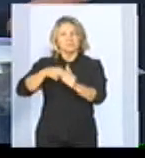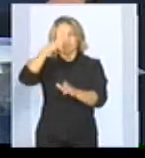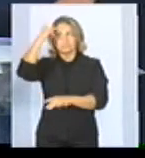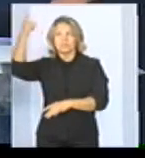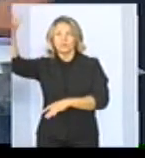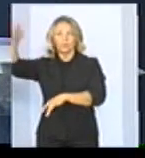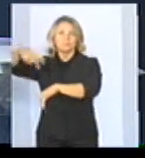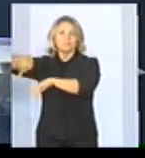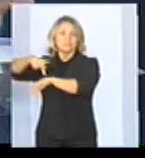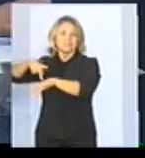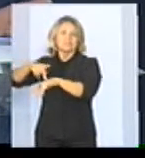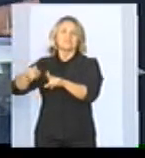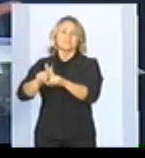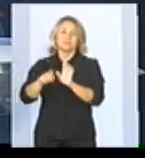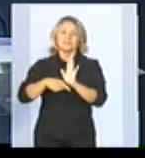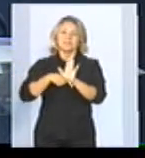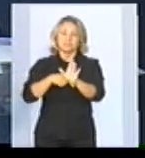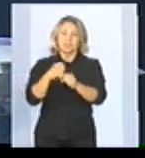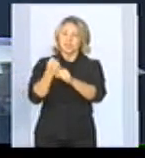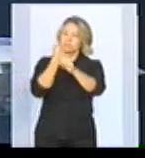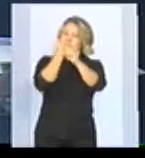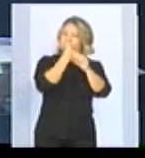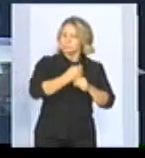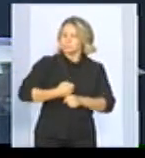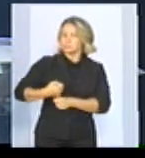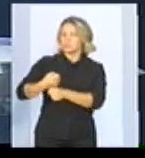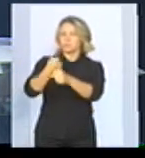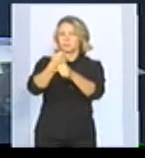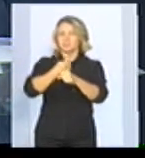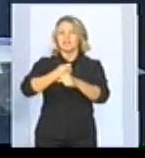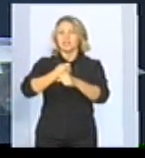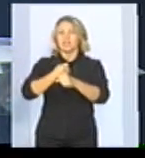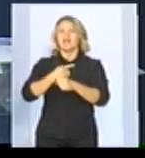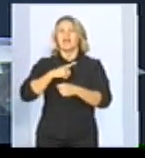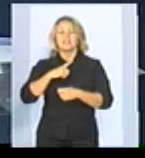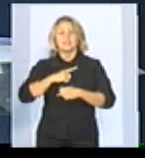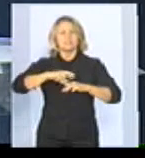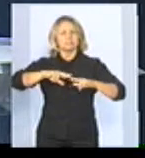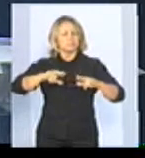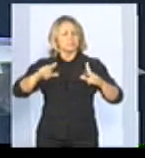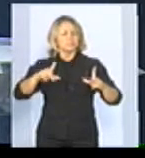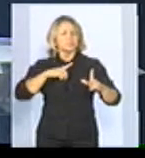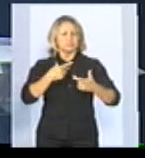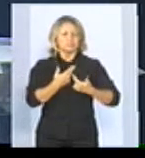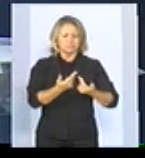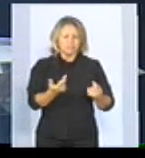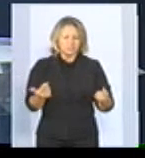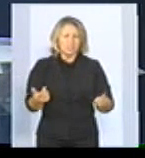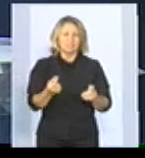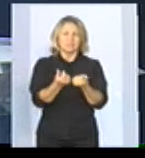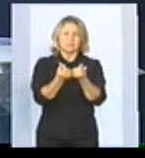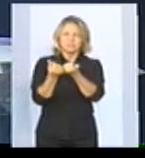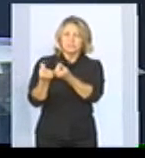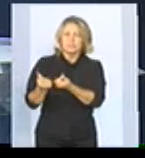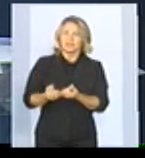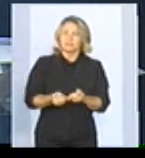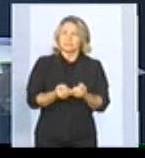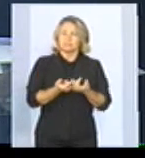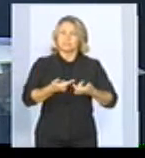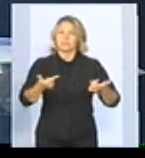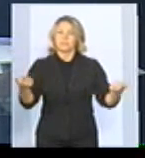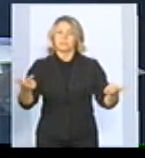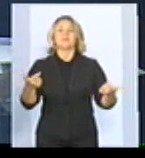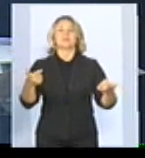aumentar o investimento em infraestrutura como eu já disse é capital intensivo demanda muito recurso isso é é